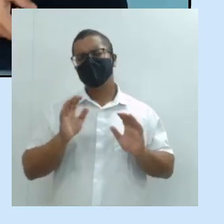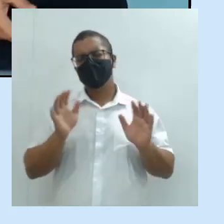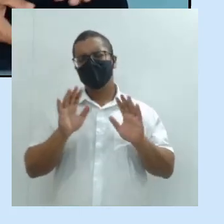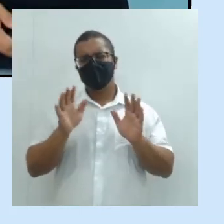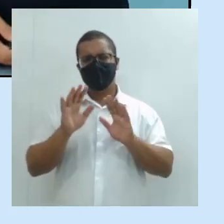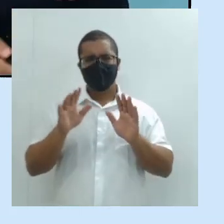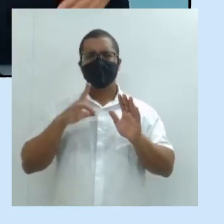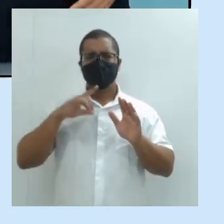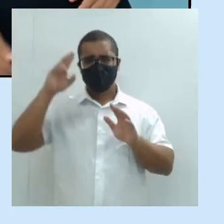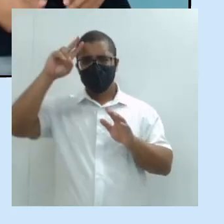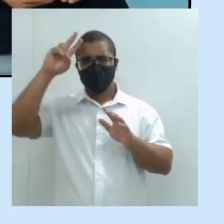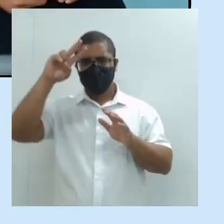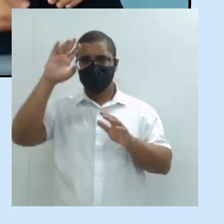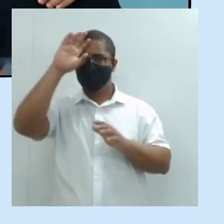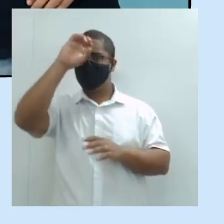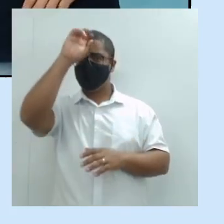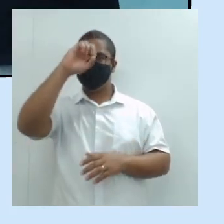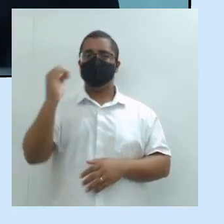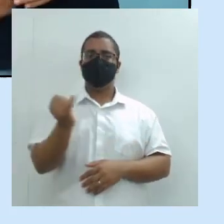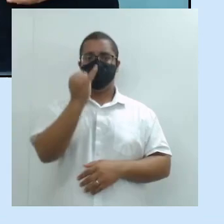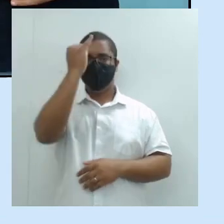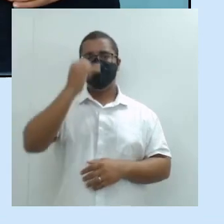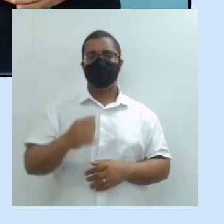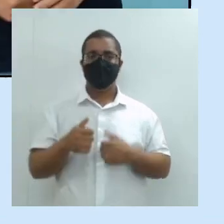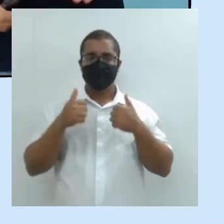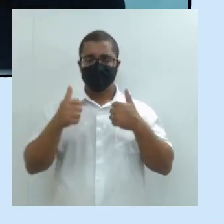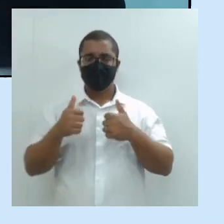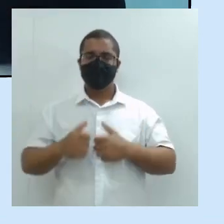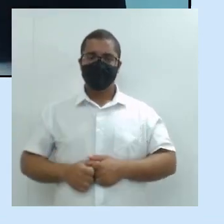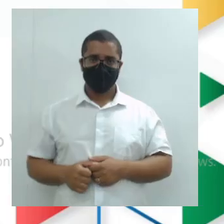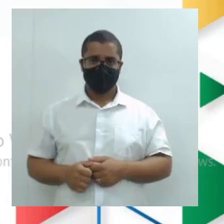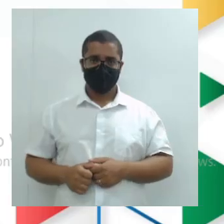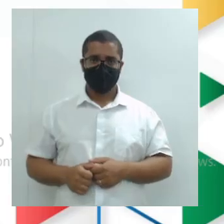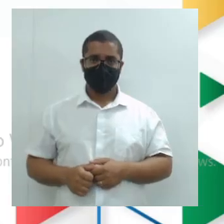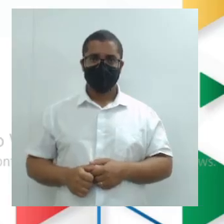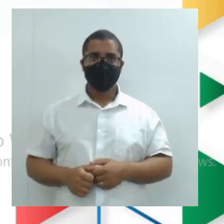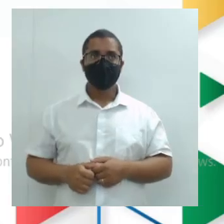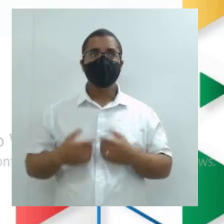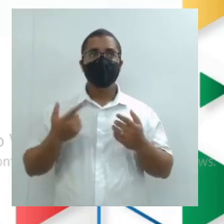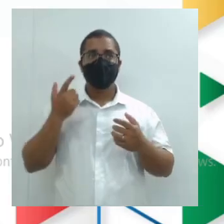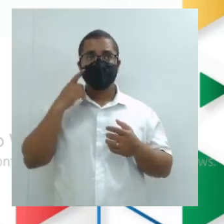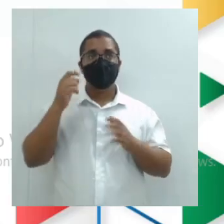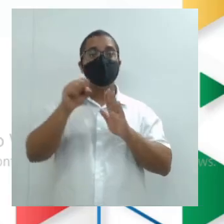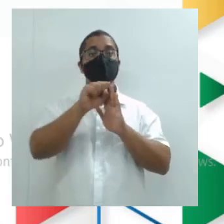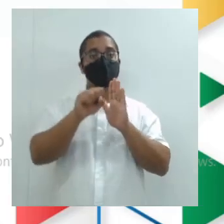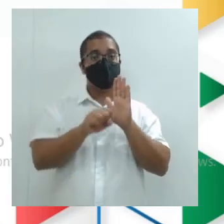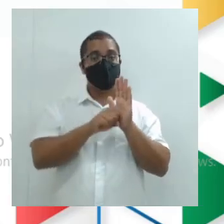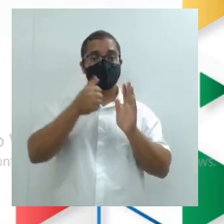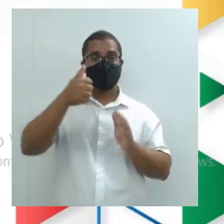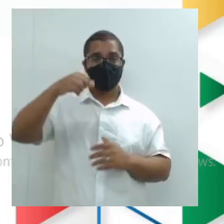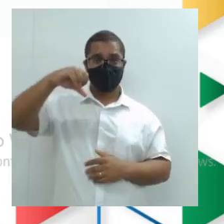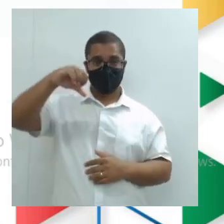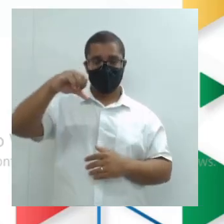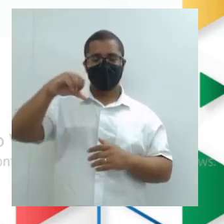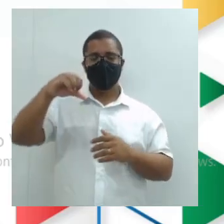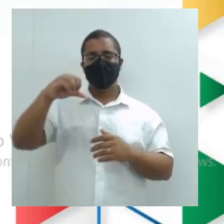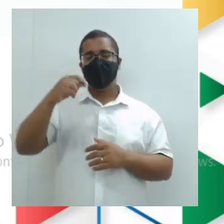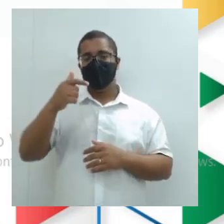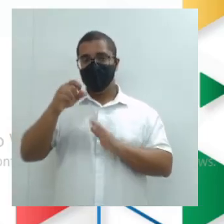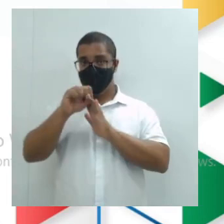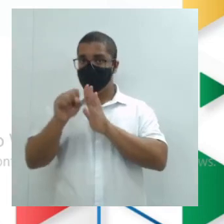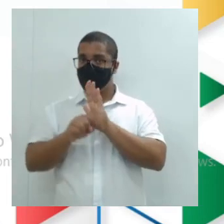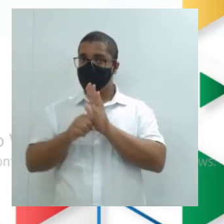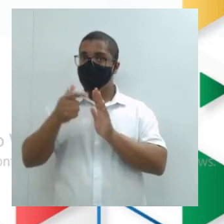muito a história, como está aí no nosso slide. Então segue comigo. Ó. Durante o século XIX e o século XX,